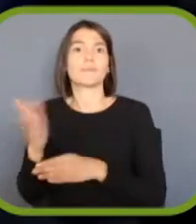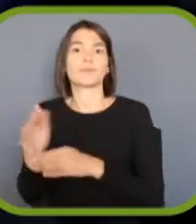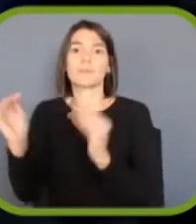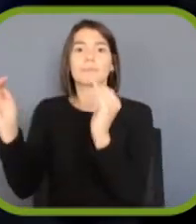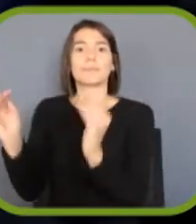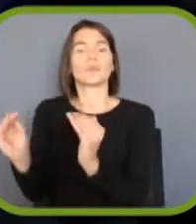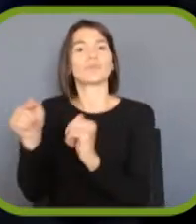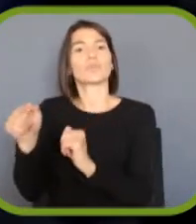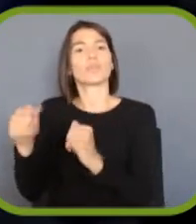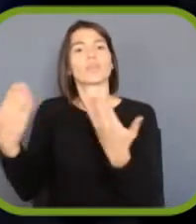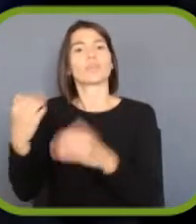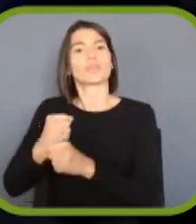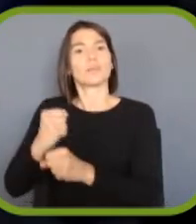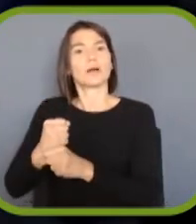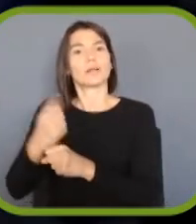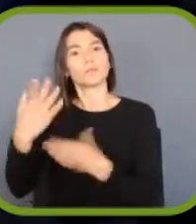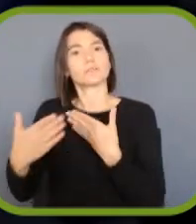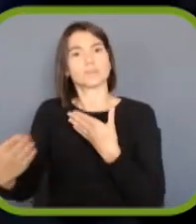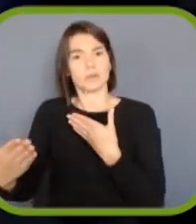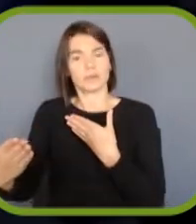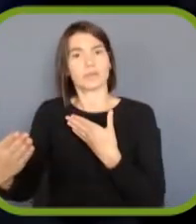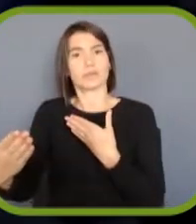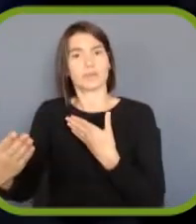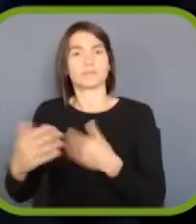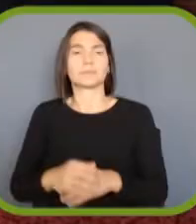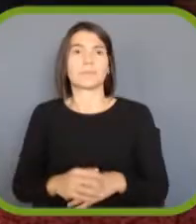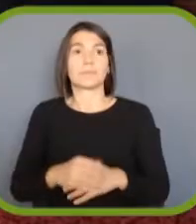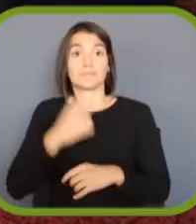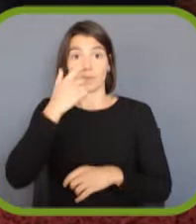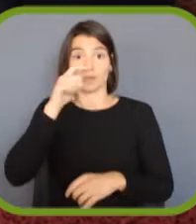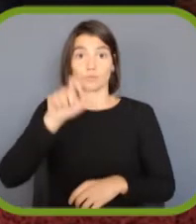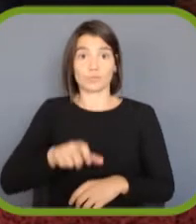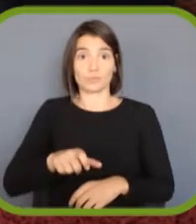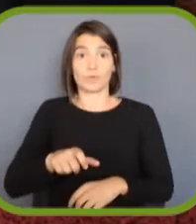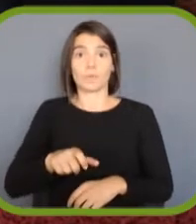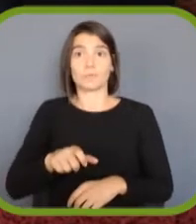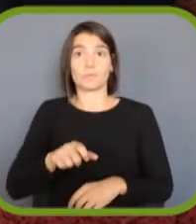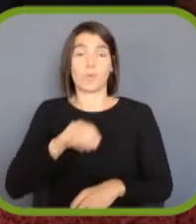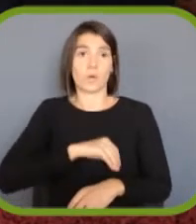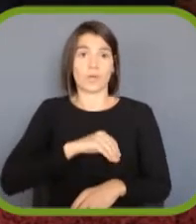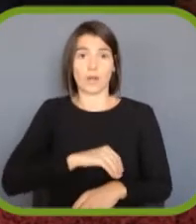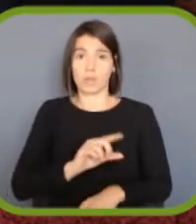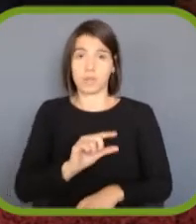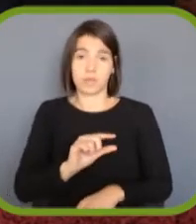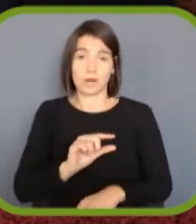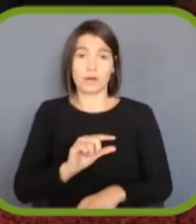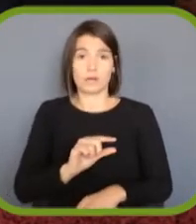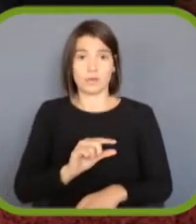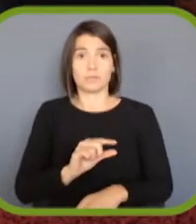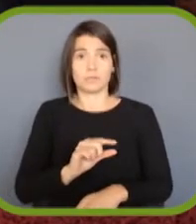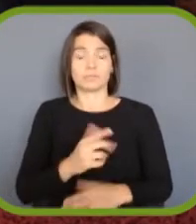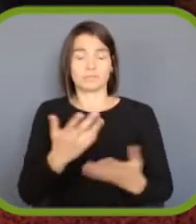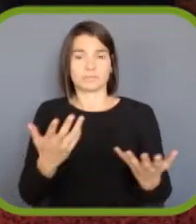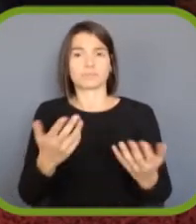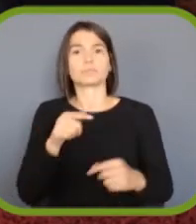nível justamente da redução dos dias de trabalho por semana. Para uma pessoa que tem um salário muito